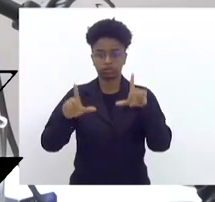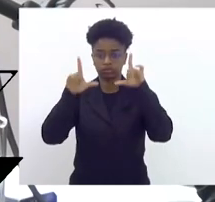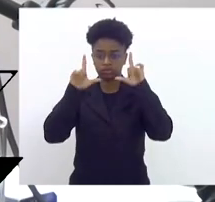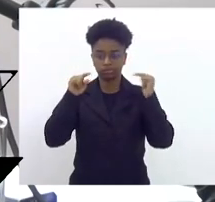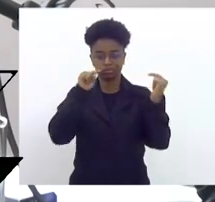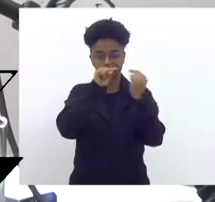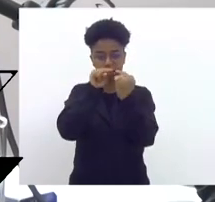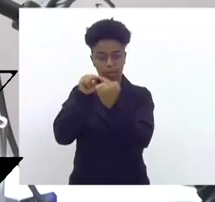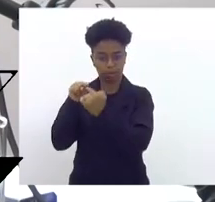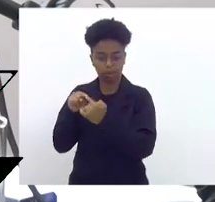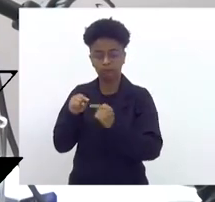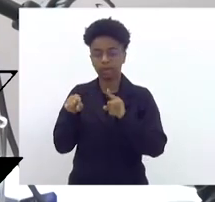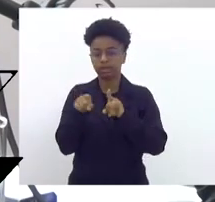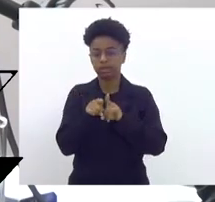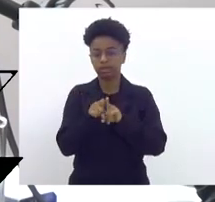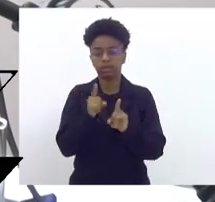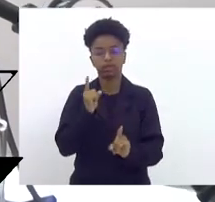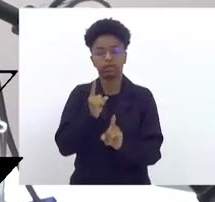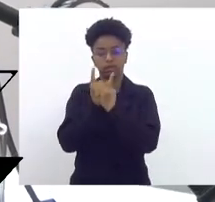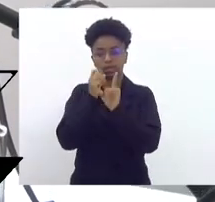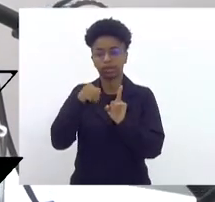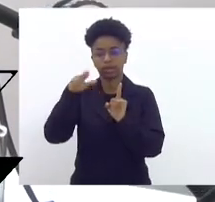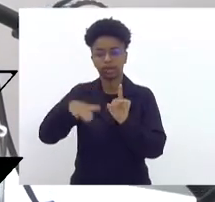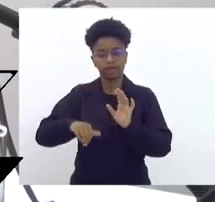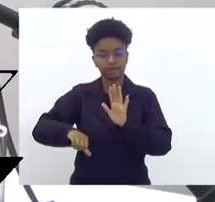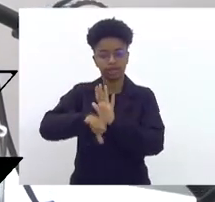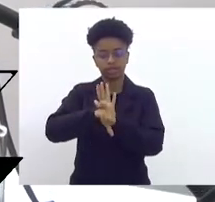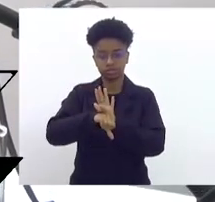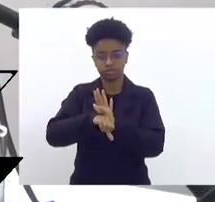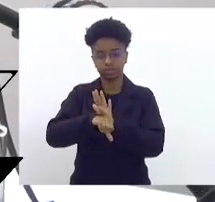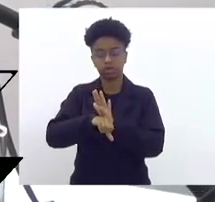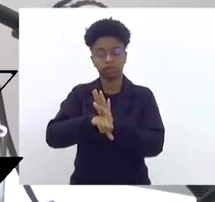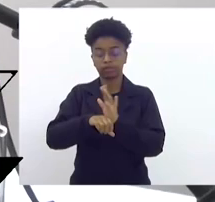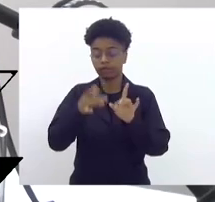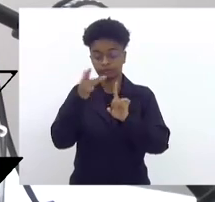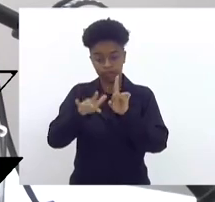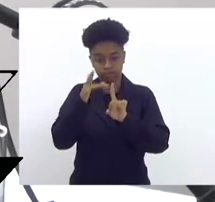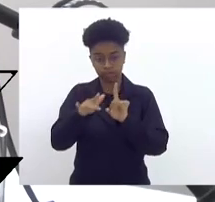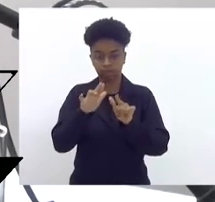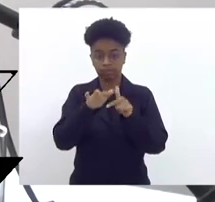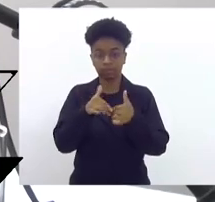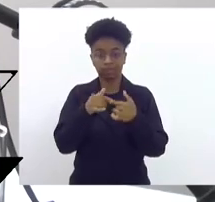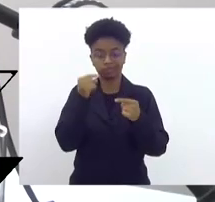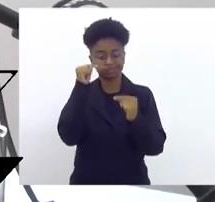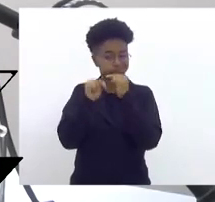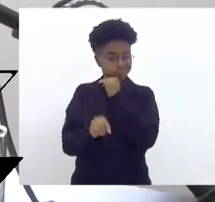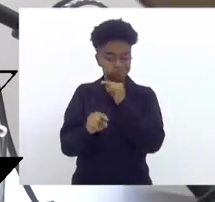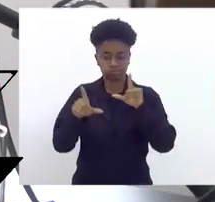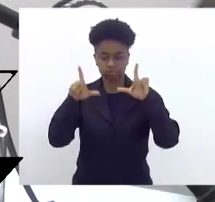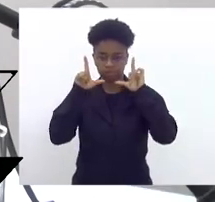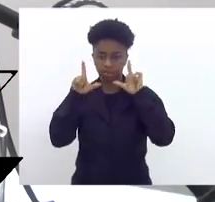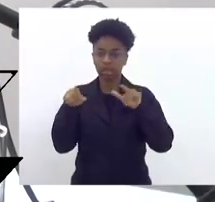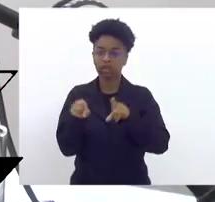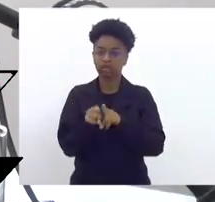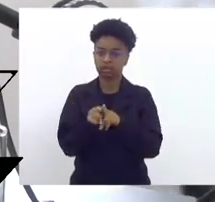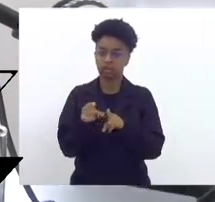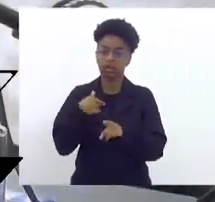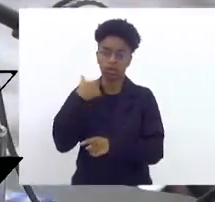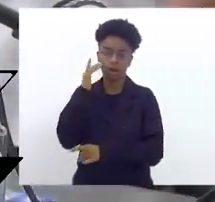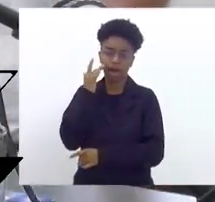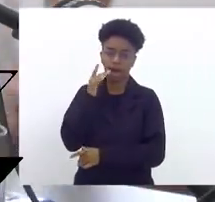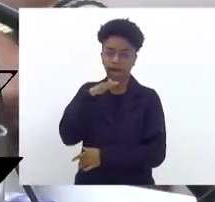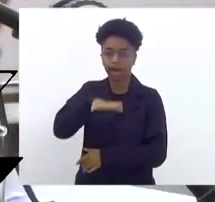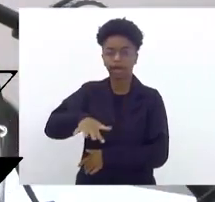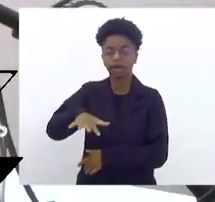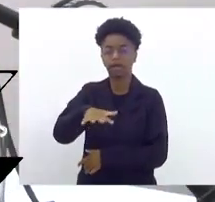sobretudo detectar as vítimas de um reconhecimento injusto acho que a pertinência dessa comissão parlamentar de inquérito da